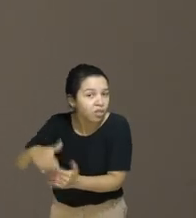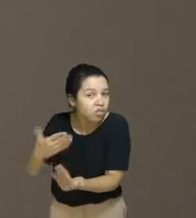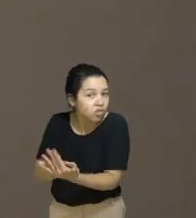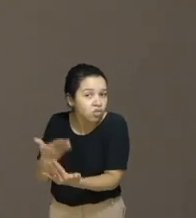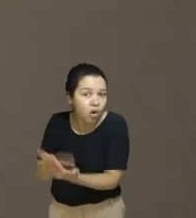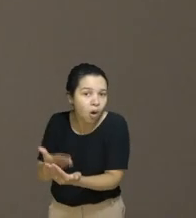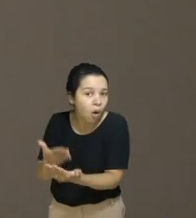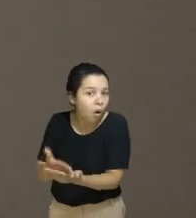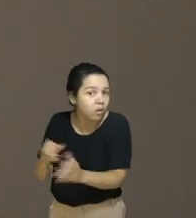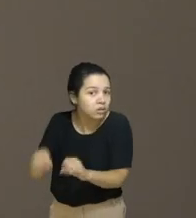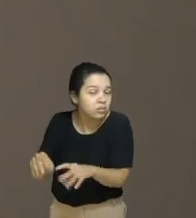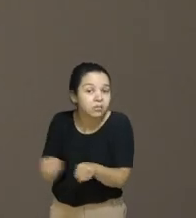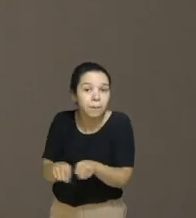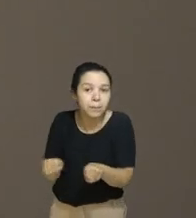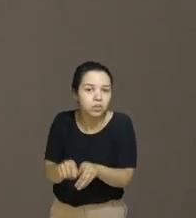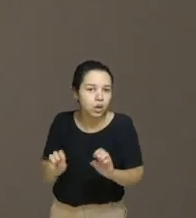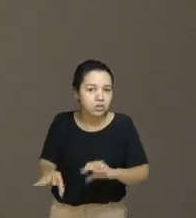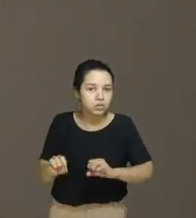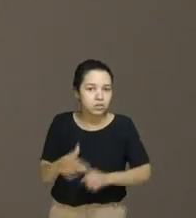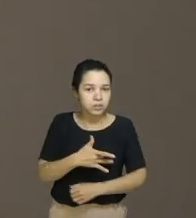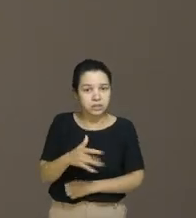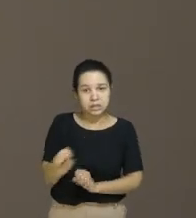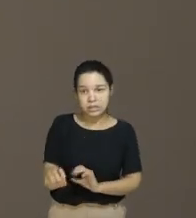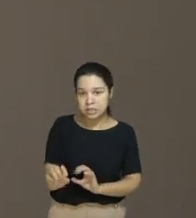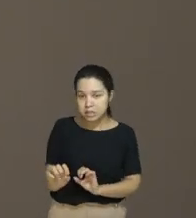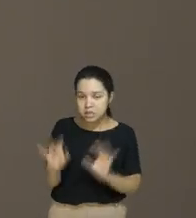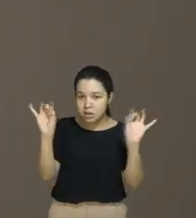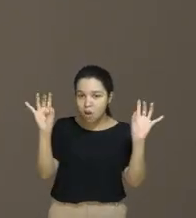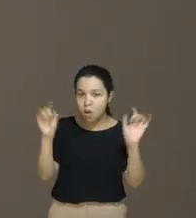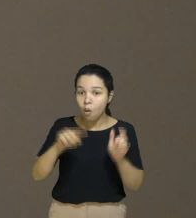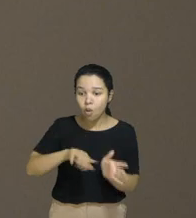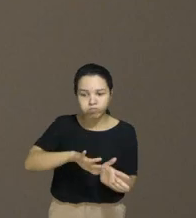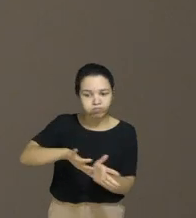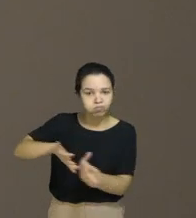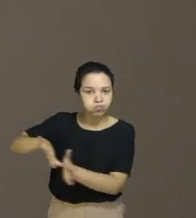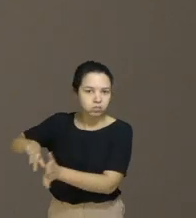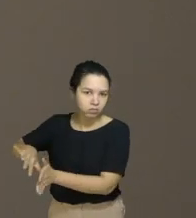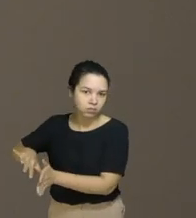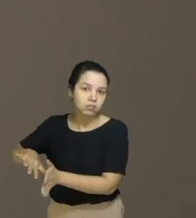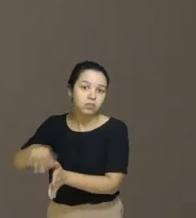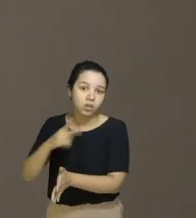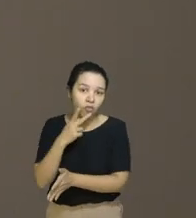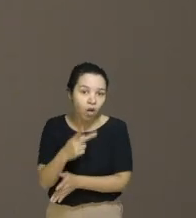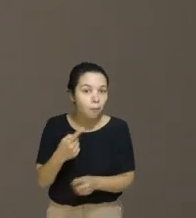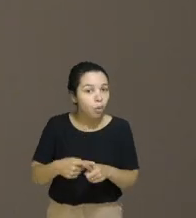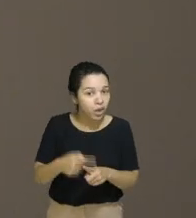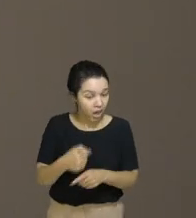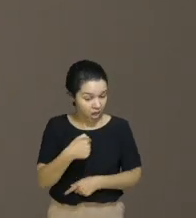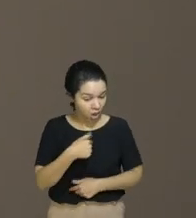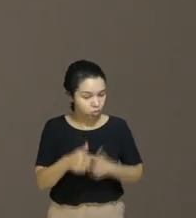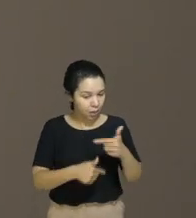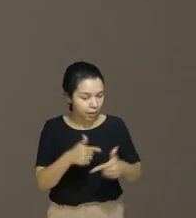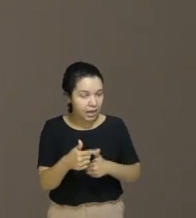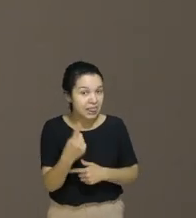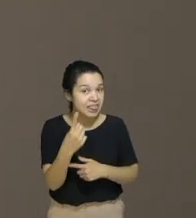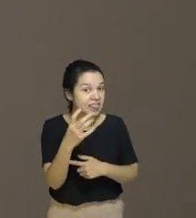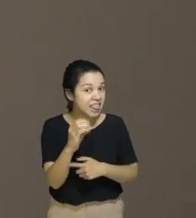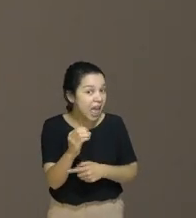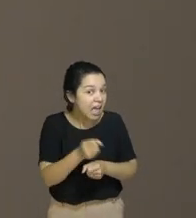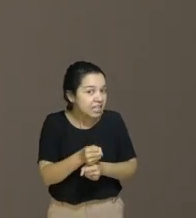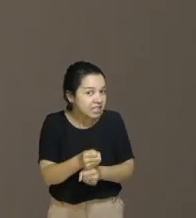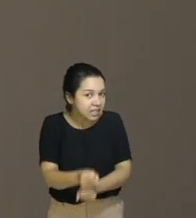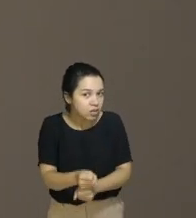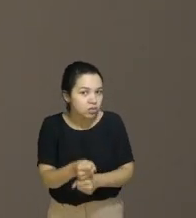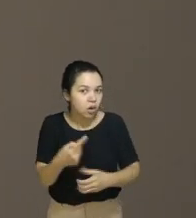também na educação especial. Ficou muito de lado. Eu digo isso porque eu trabalhei 10 anos na Comissão da Pessoa